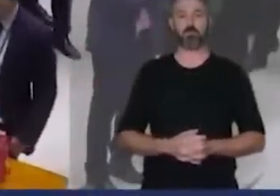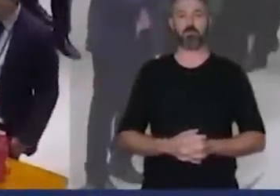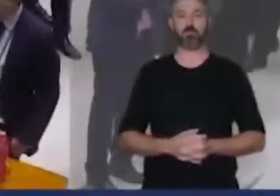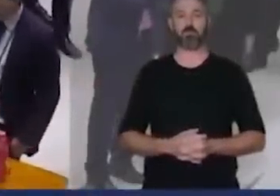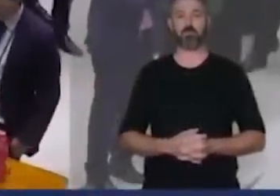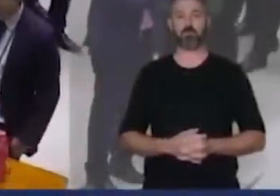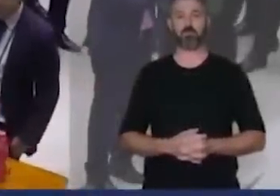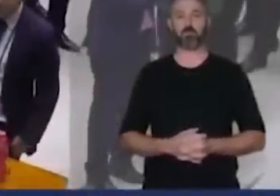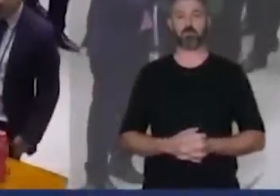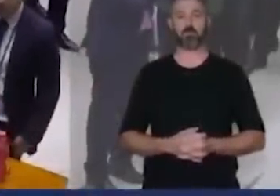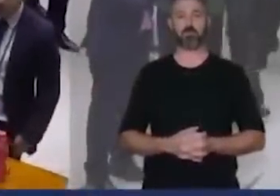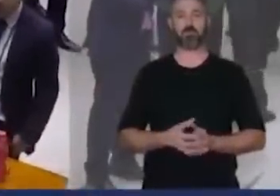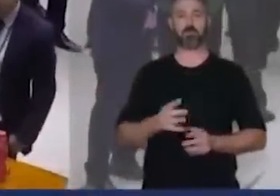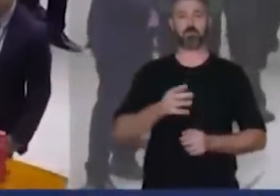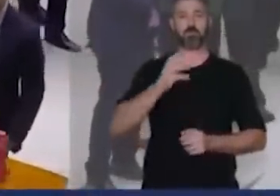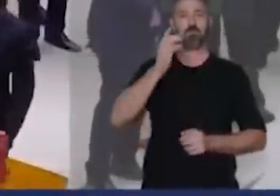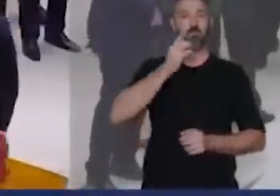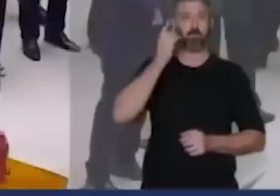Deputado...